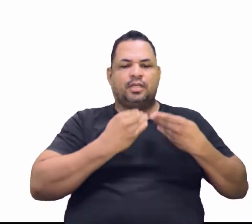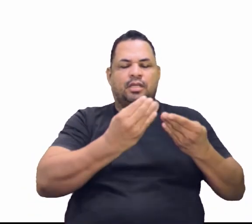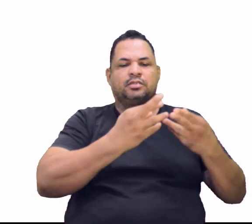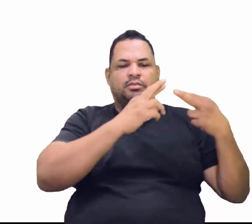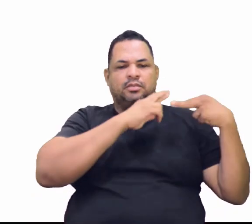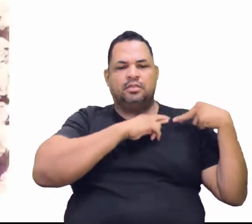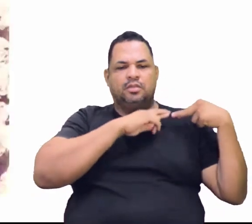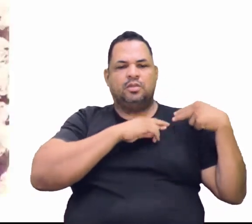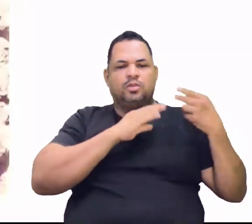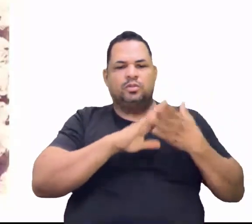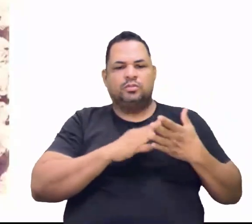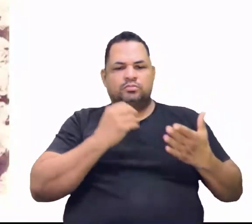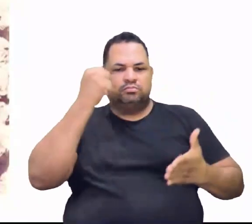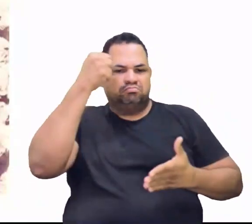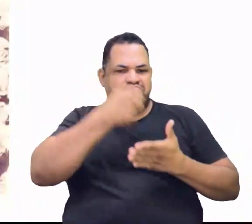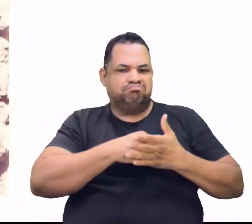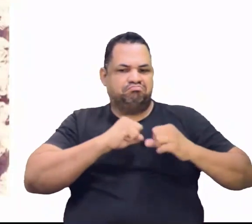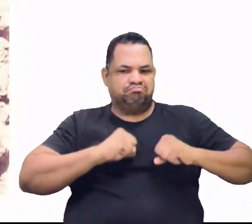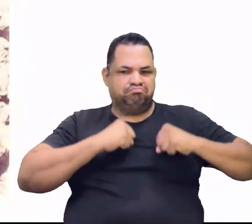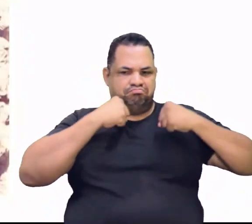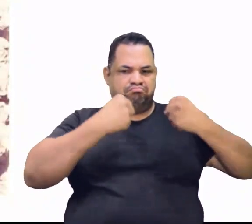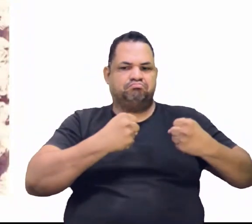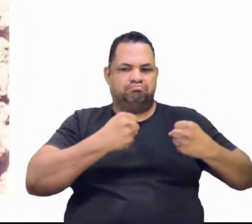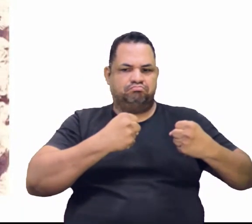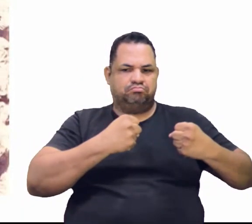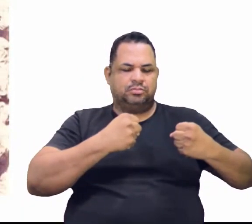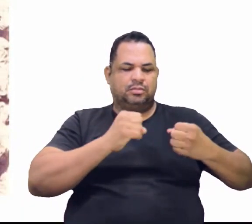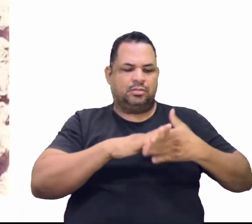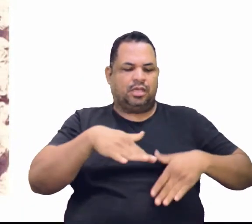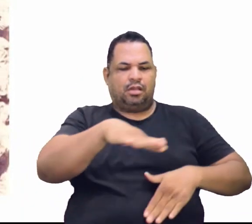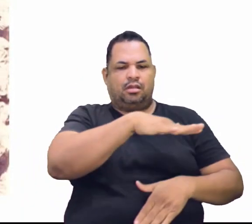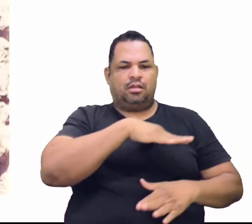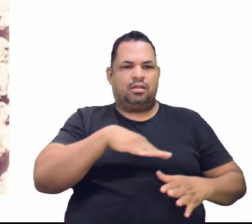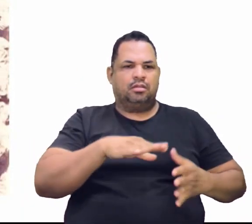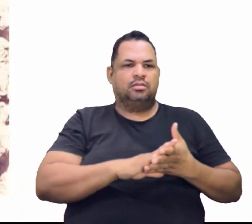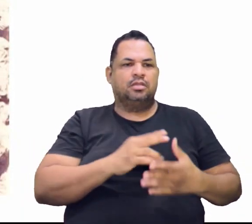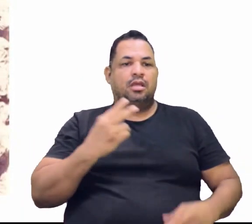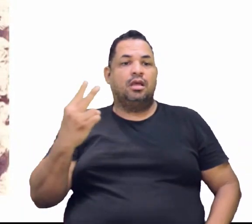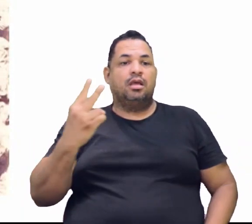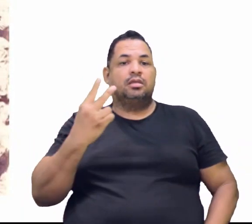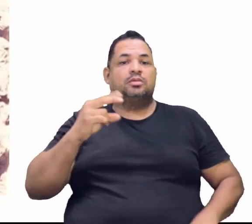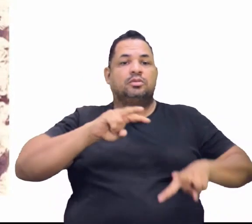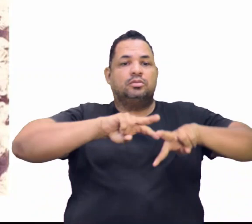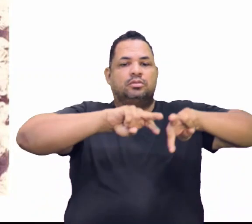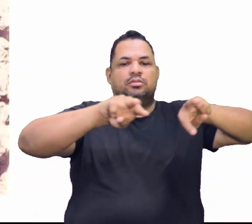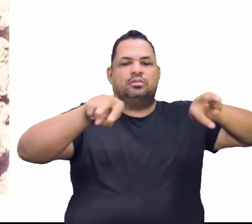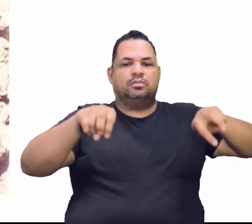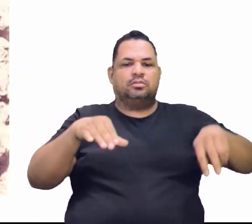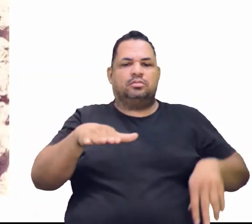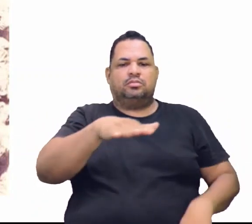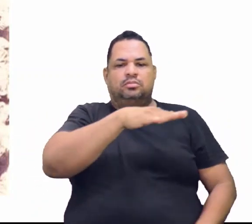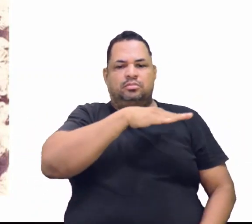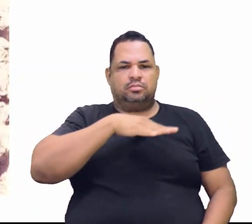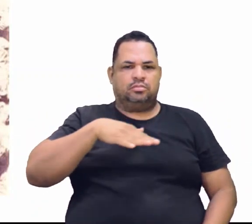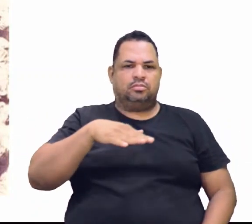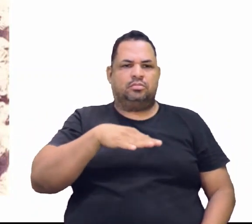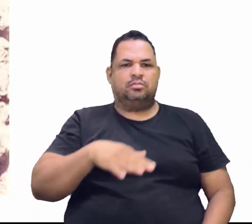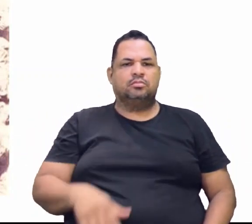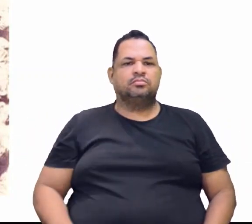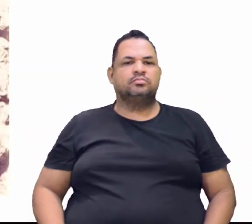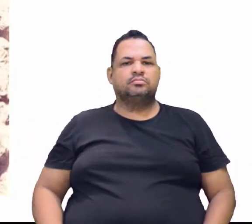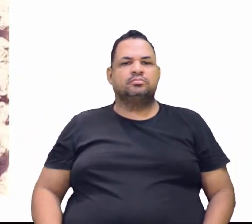responsabilidade da defesa daquele território. A segunda expedição, o segundo